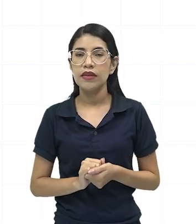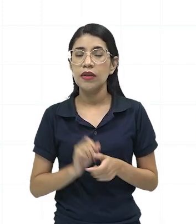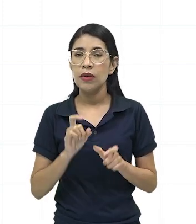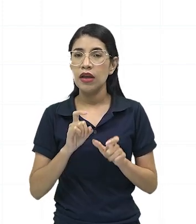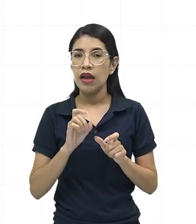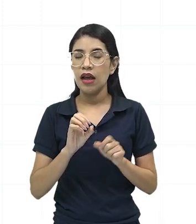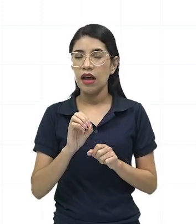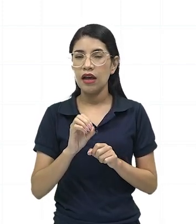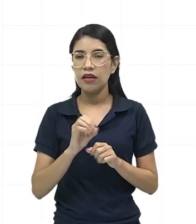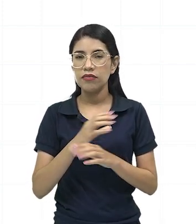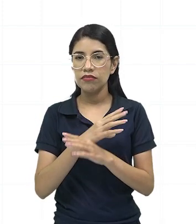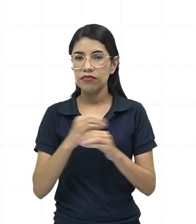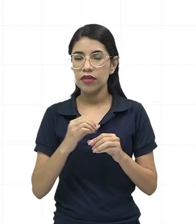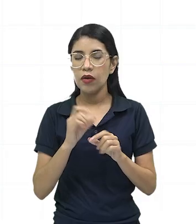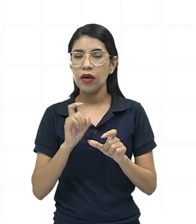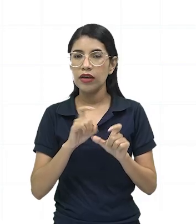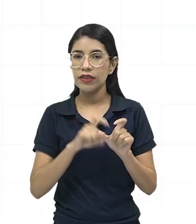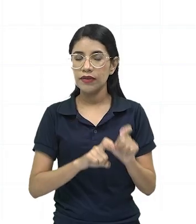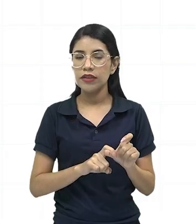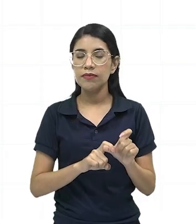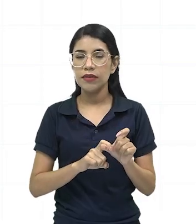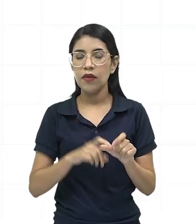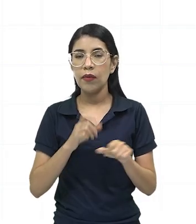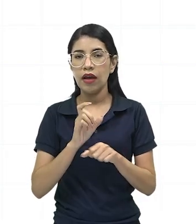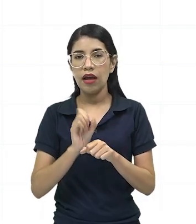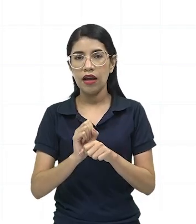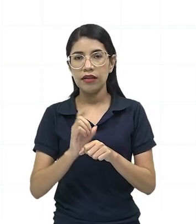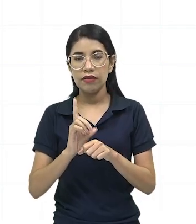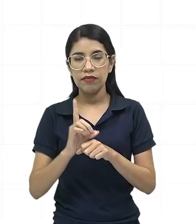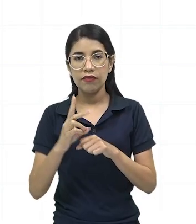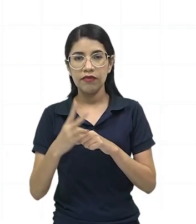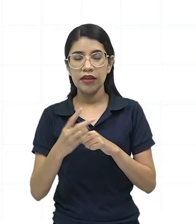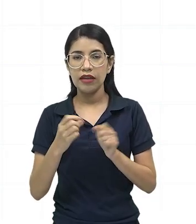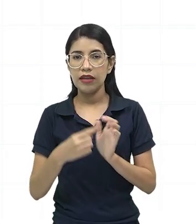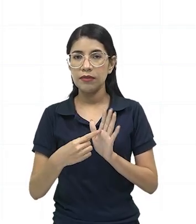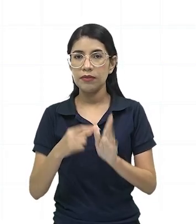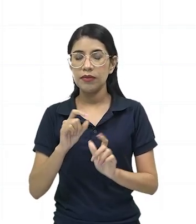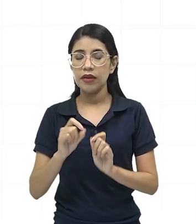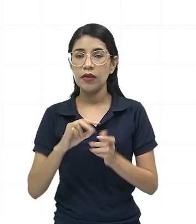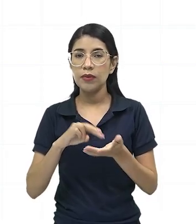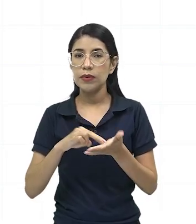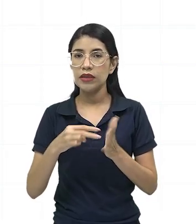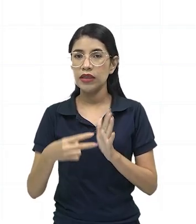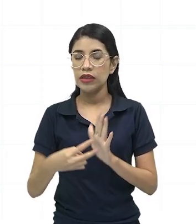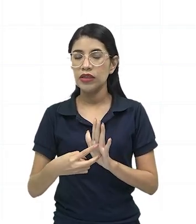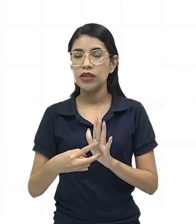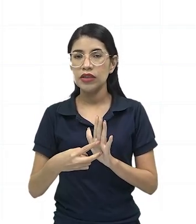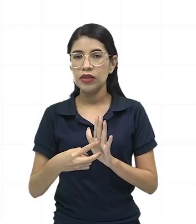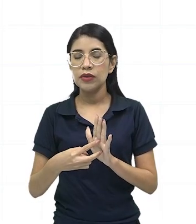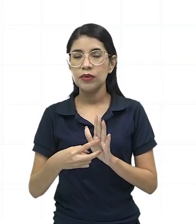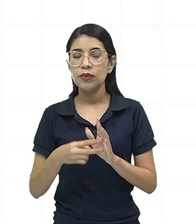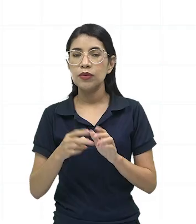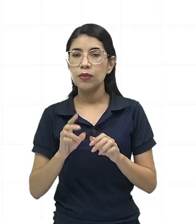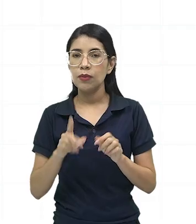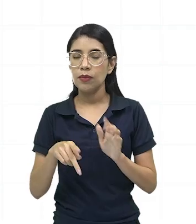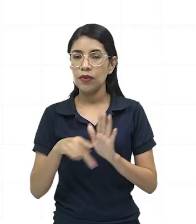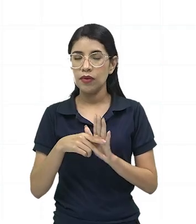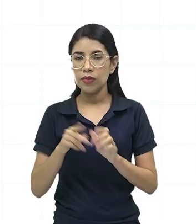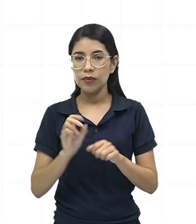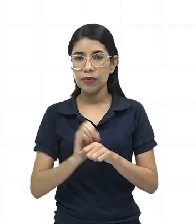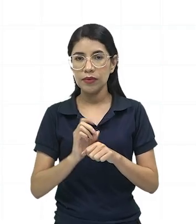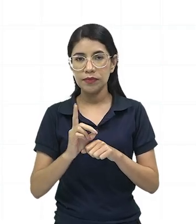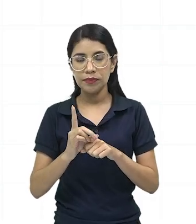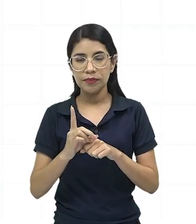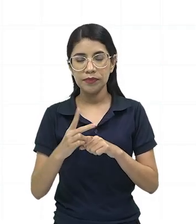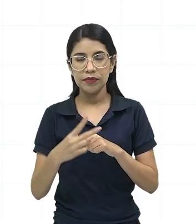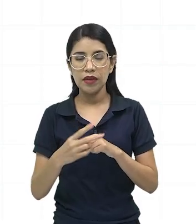subordinativa adverbial vai expressar o sentido de um advérbio. Pode ser o